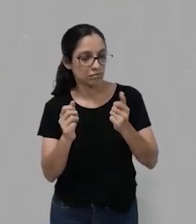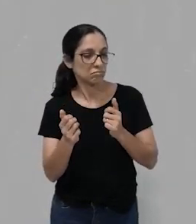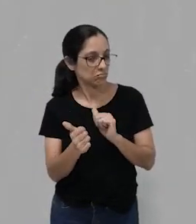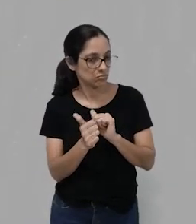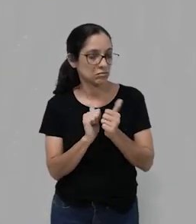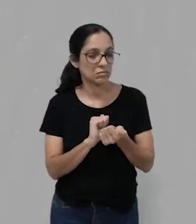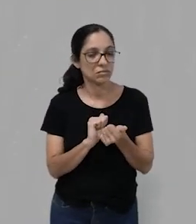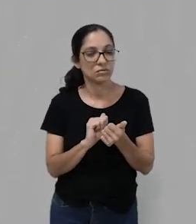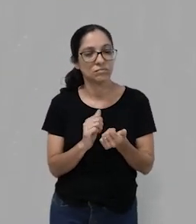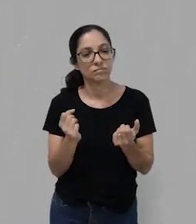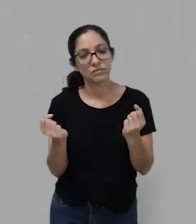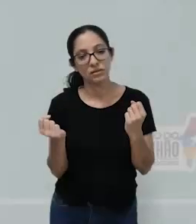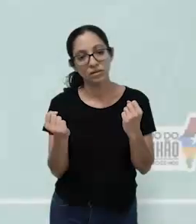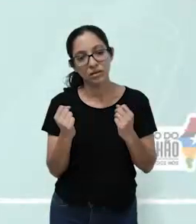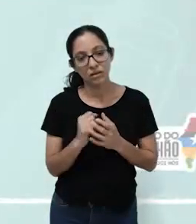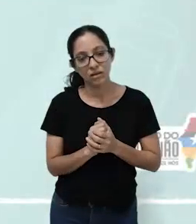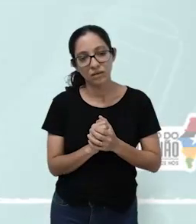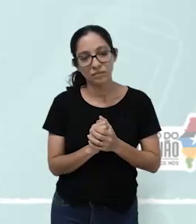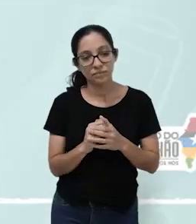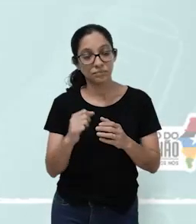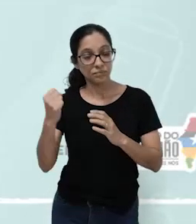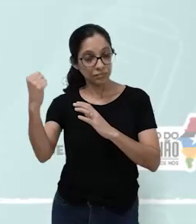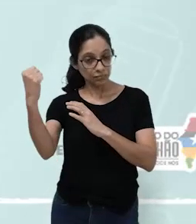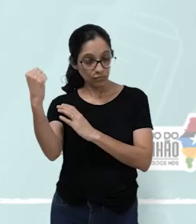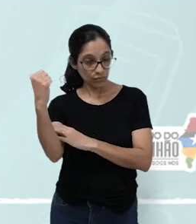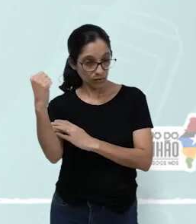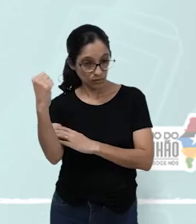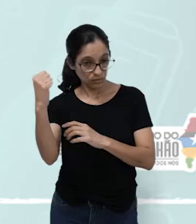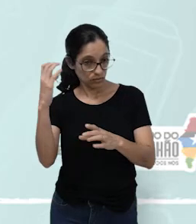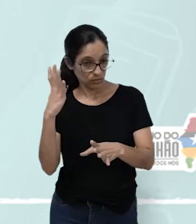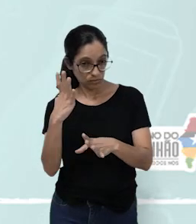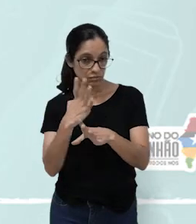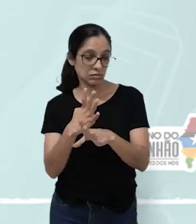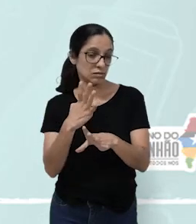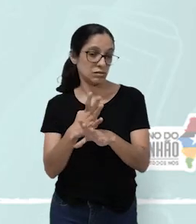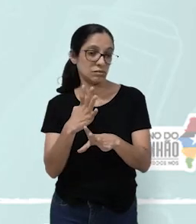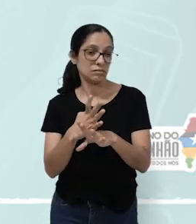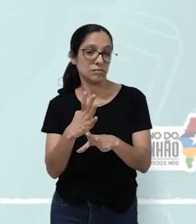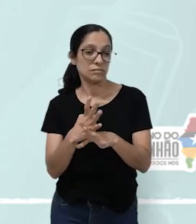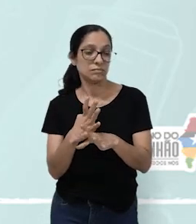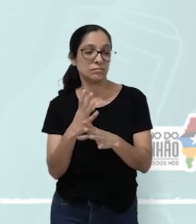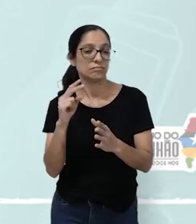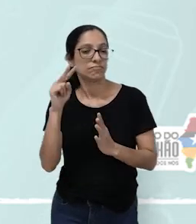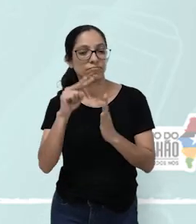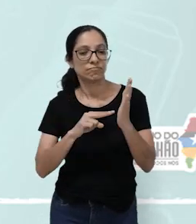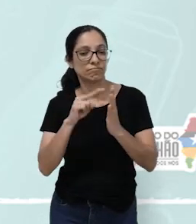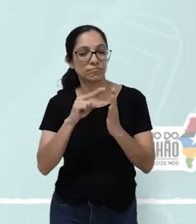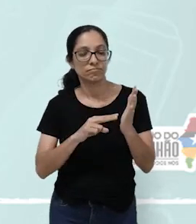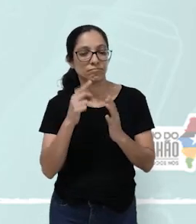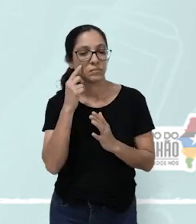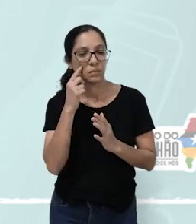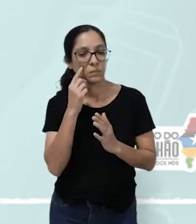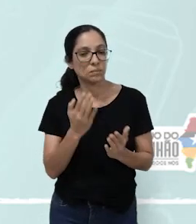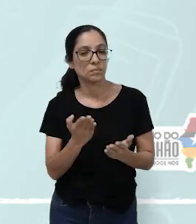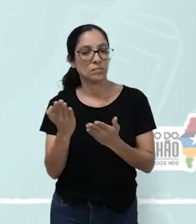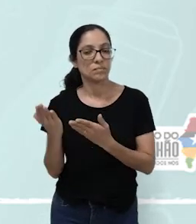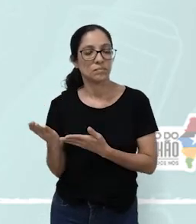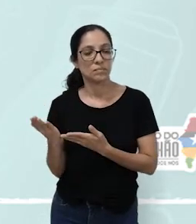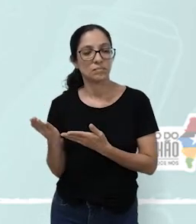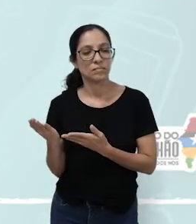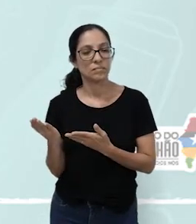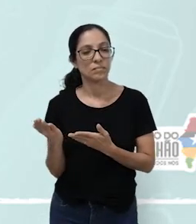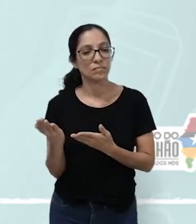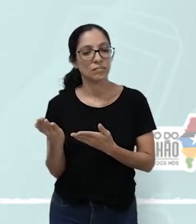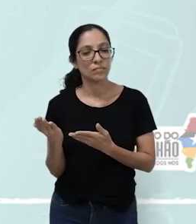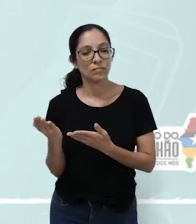aí? Resistência muscular localizada. É a resistência que exige a repetição